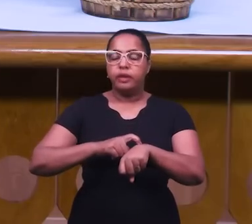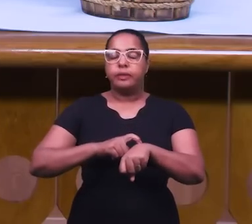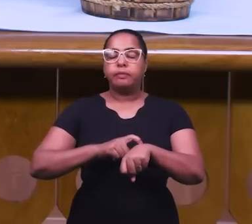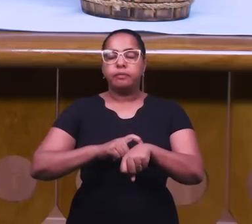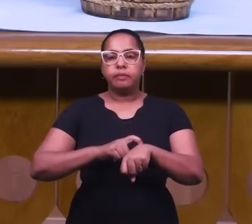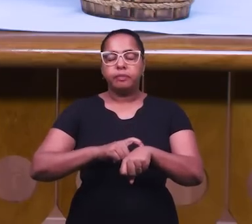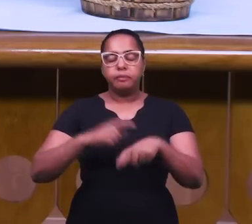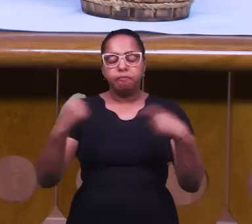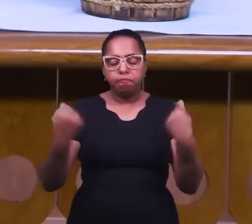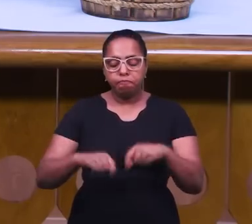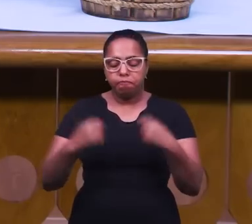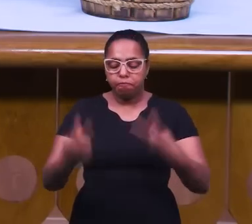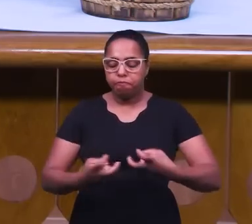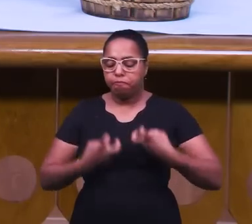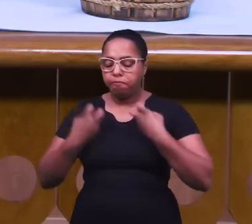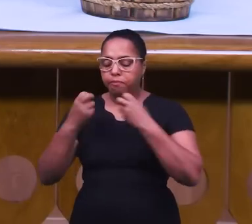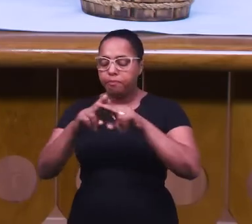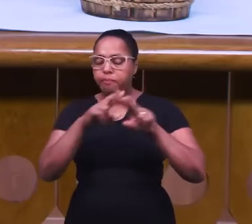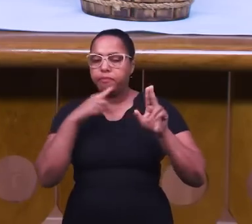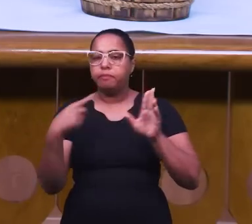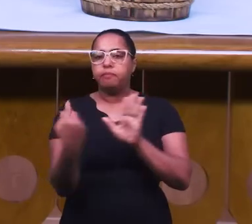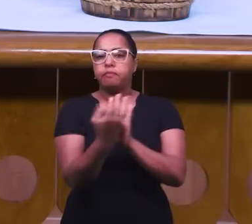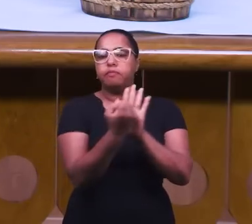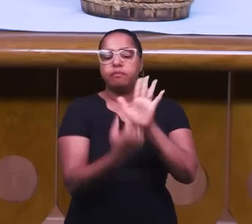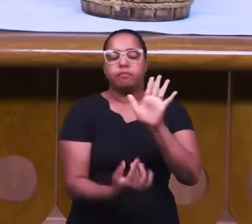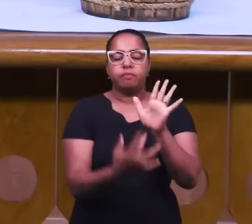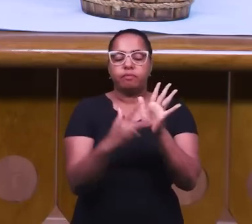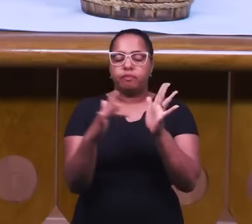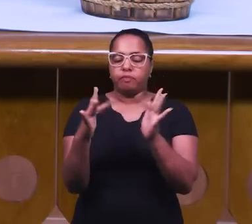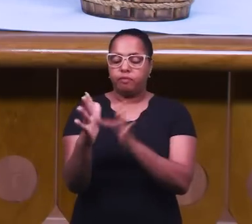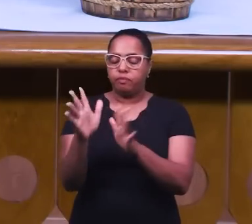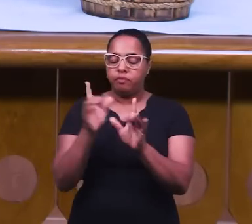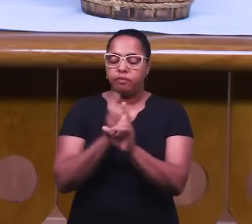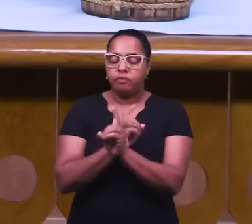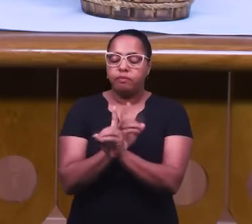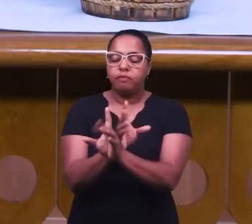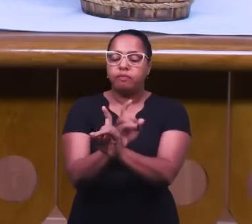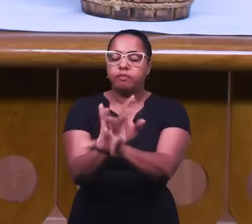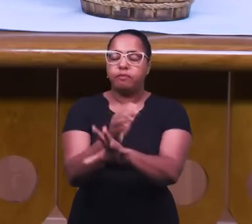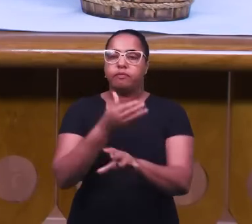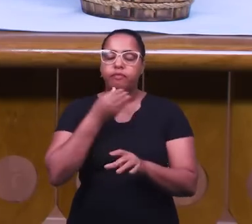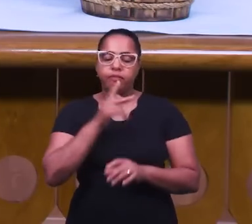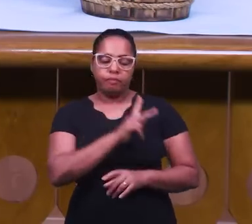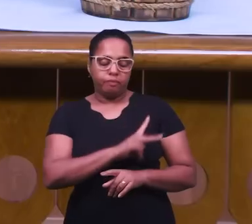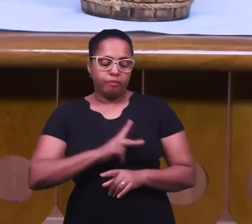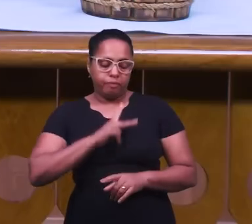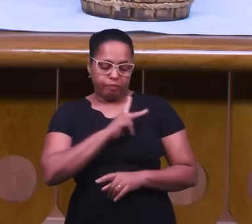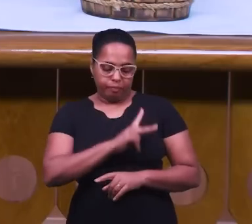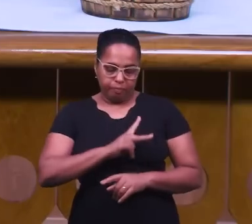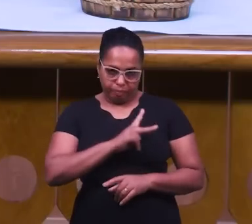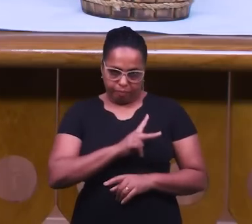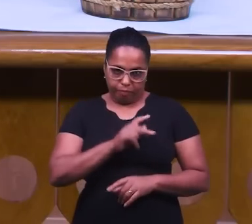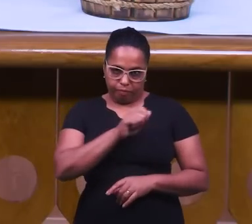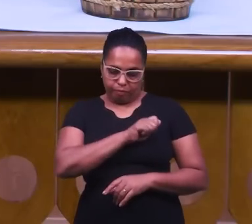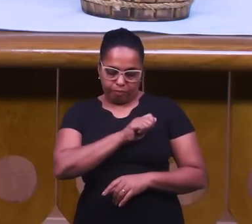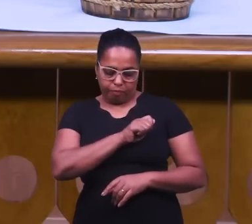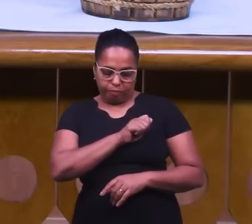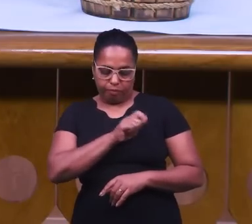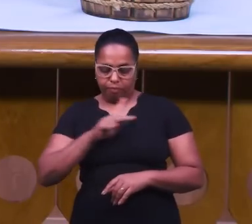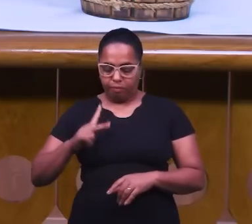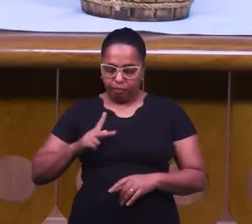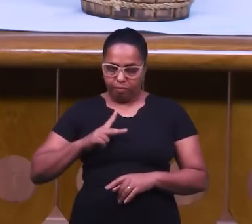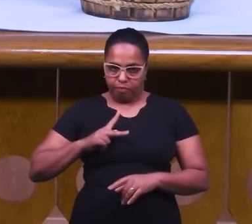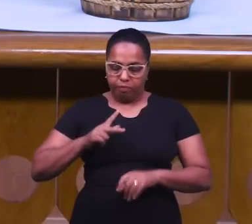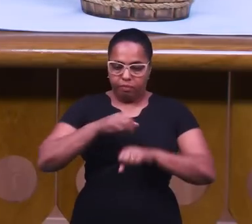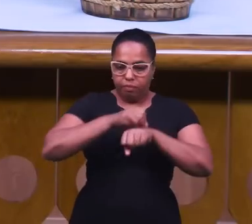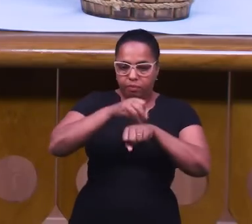de clamar pelo sangue de Jesus. Essa doutrina é uma doutrina que o apóstolo Paulo transmite para a igreja,